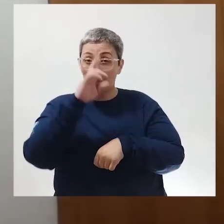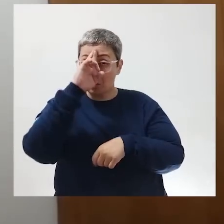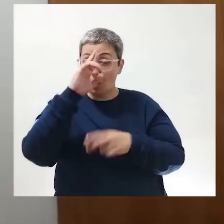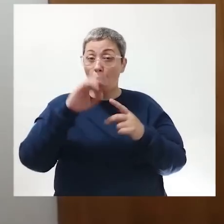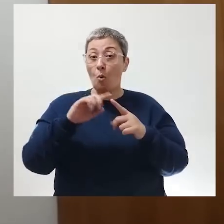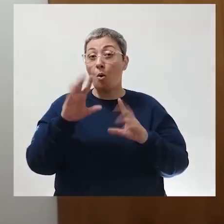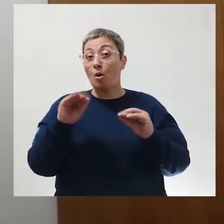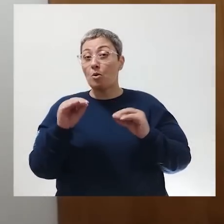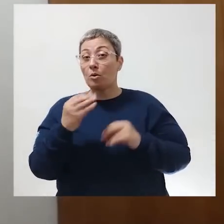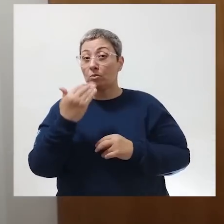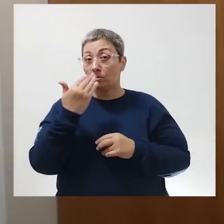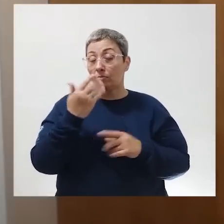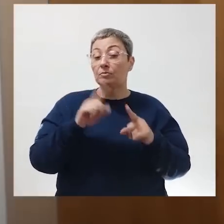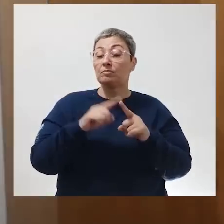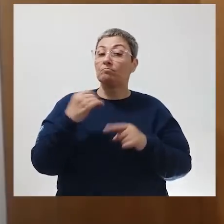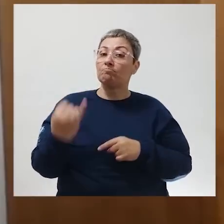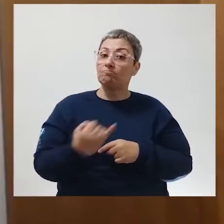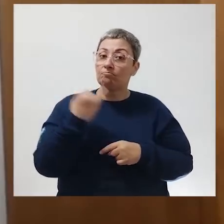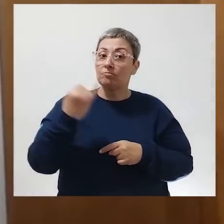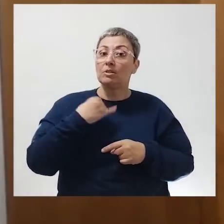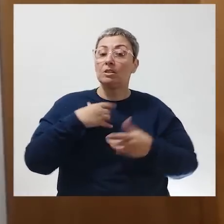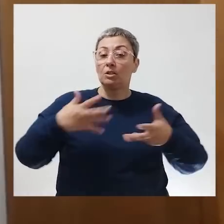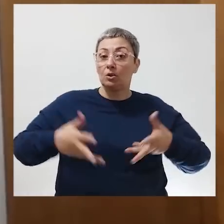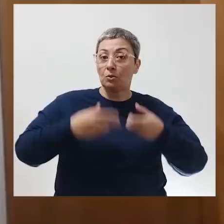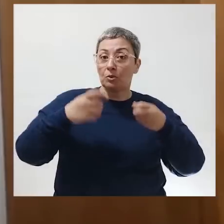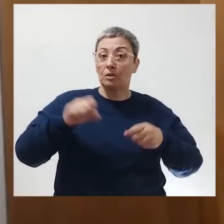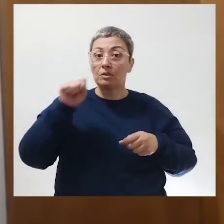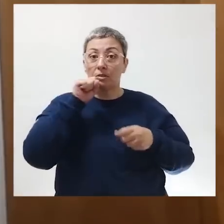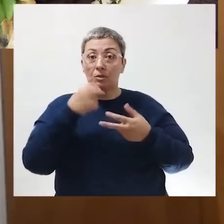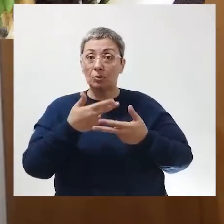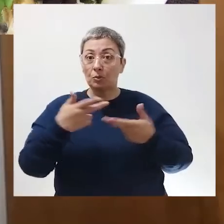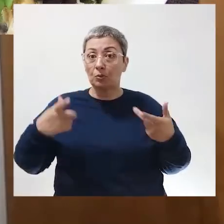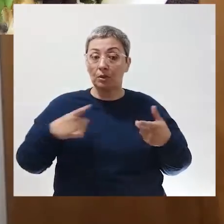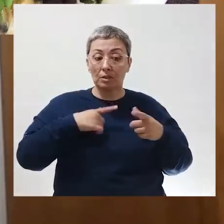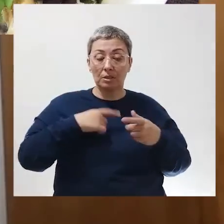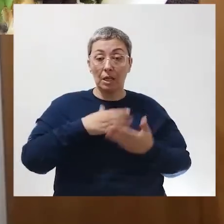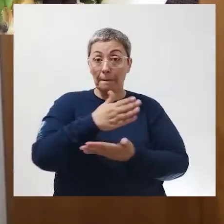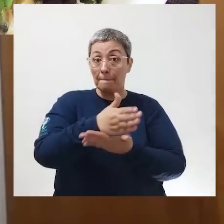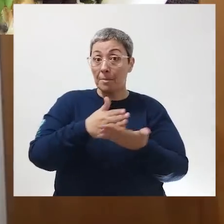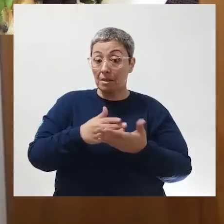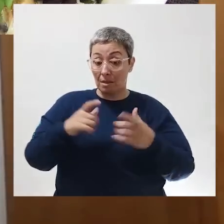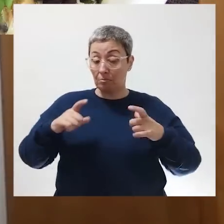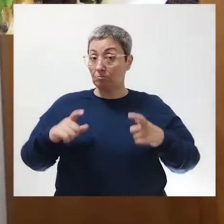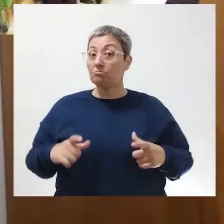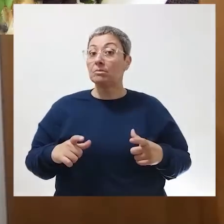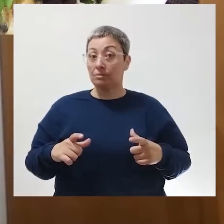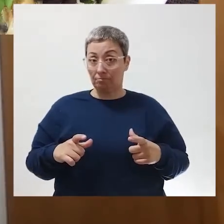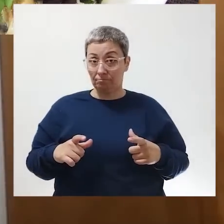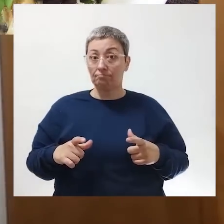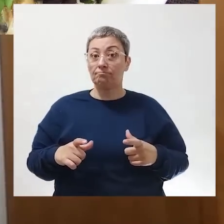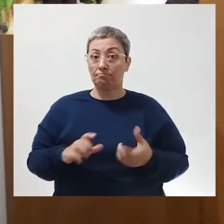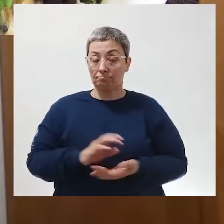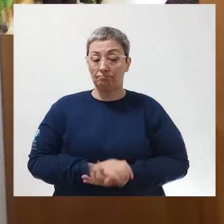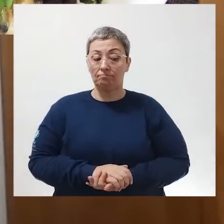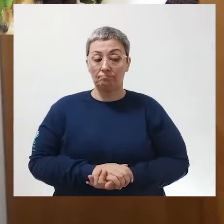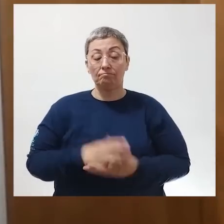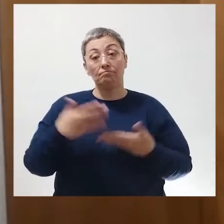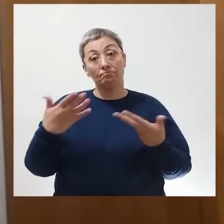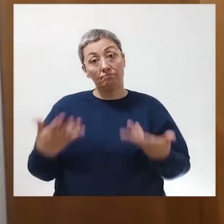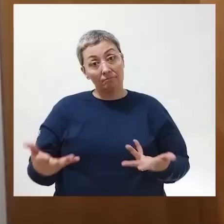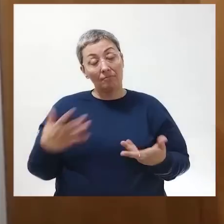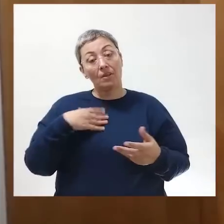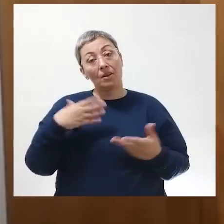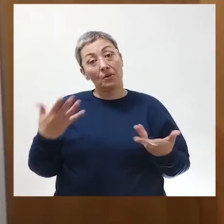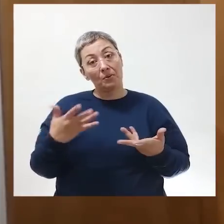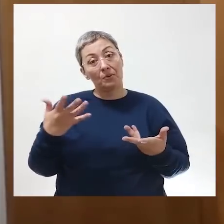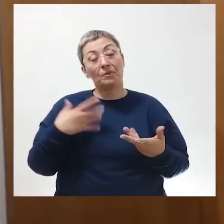jantar, é muito importante que as verduras e os legumes ocupem metade do prato de vocês. Bom, por hoje